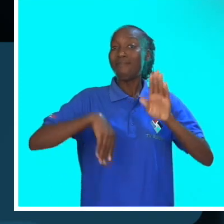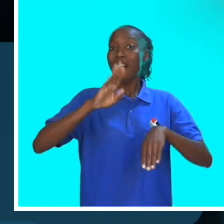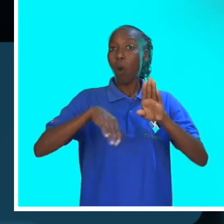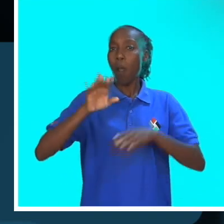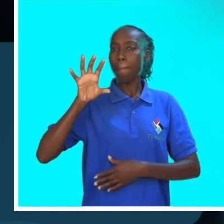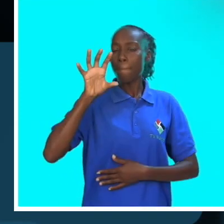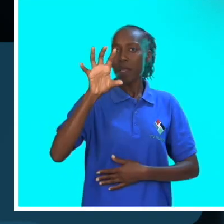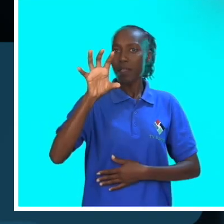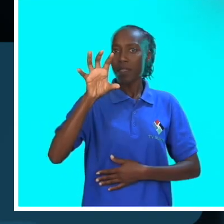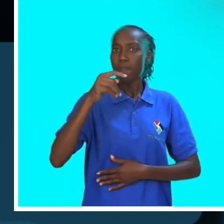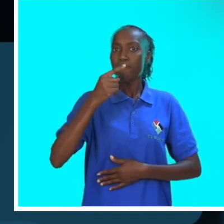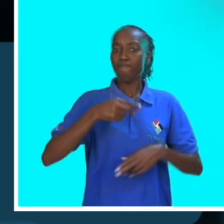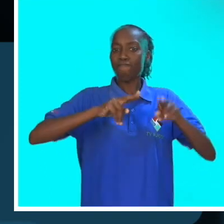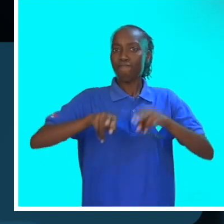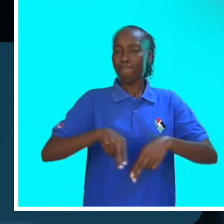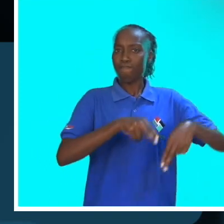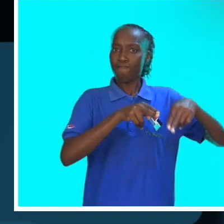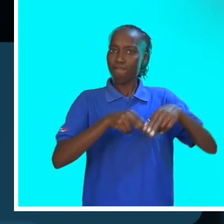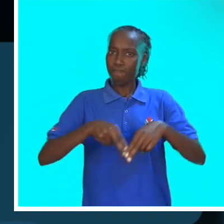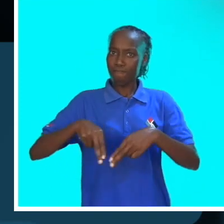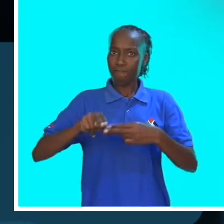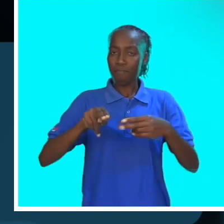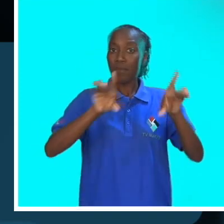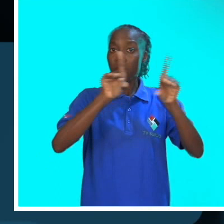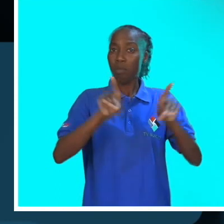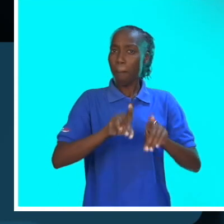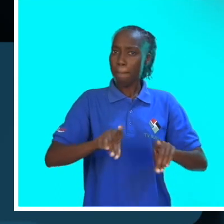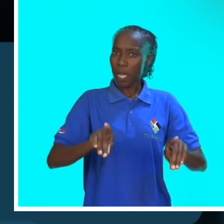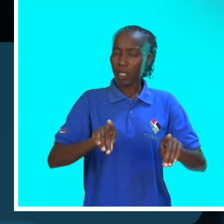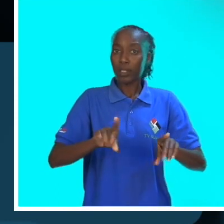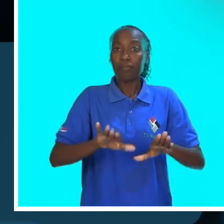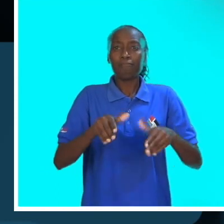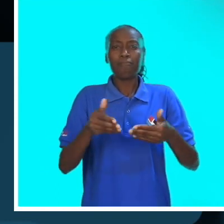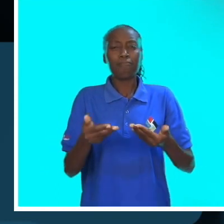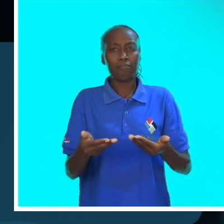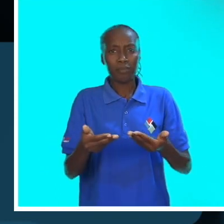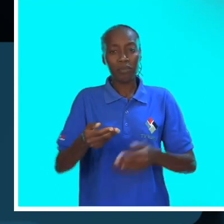houve em Angola o chamado Acordos de BCS, Acordos de Paz.